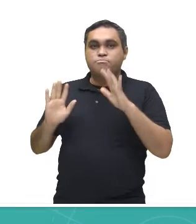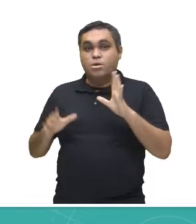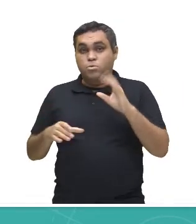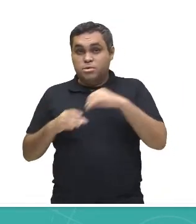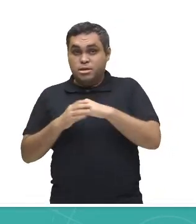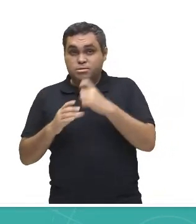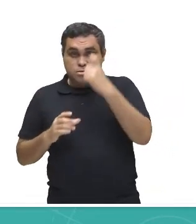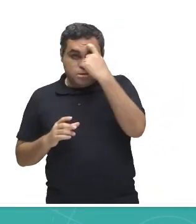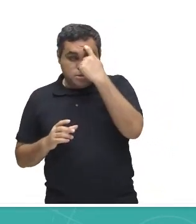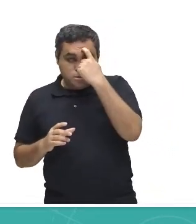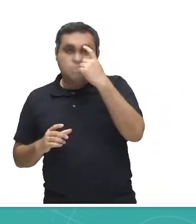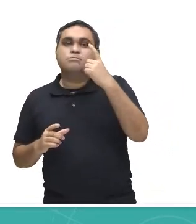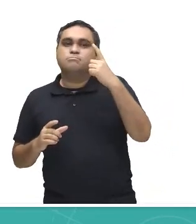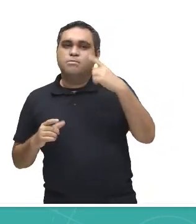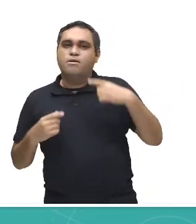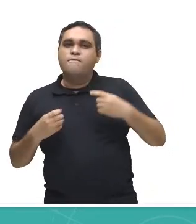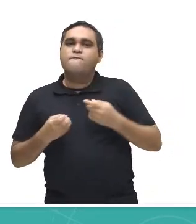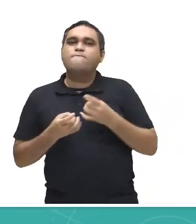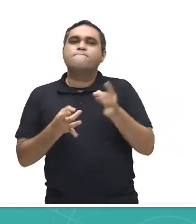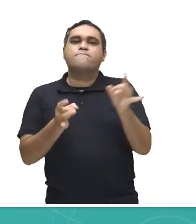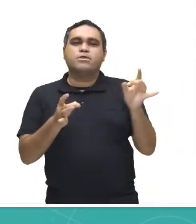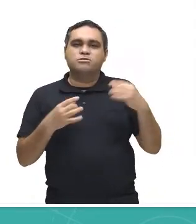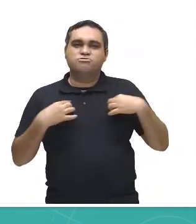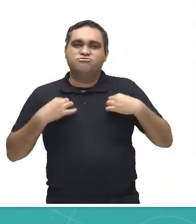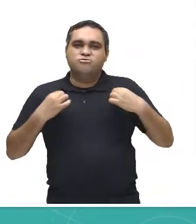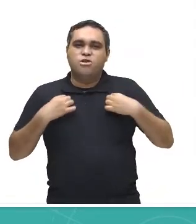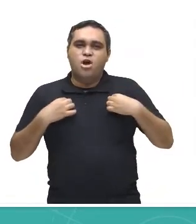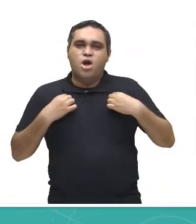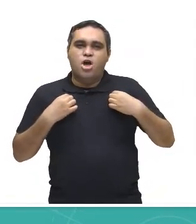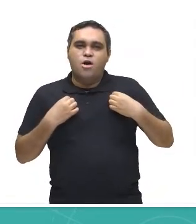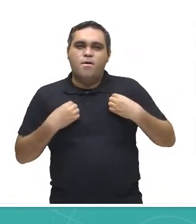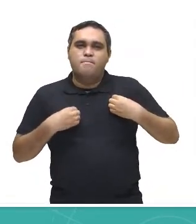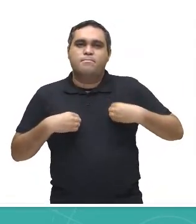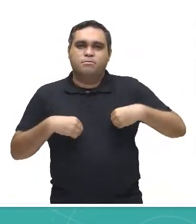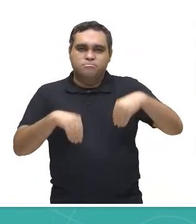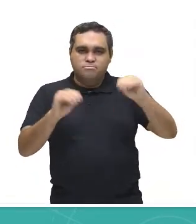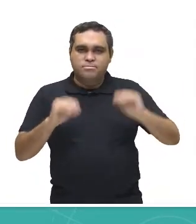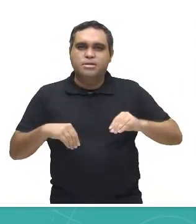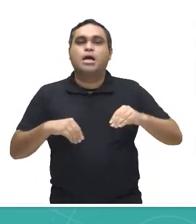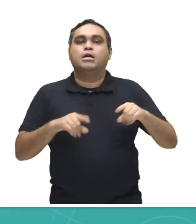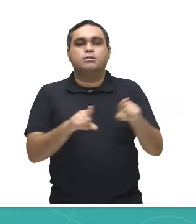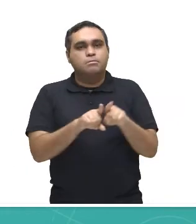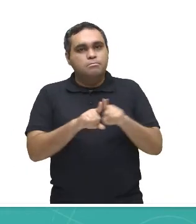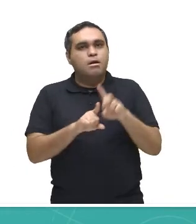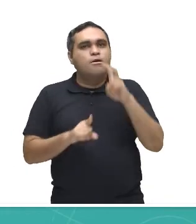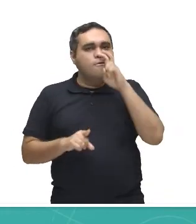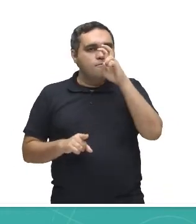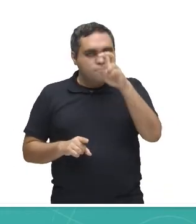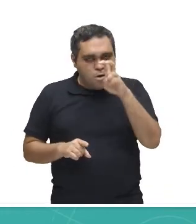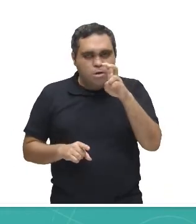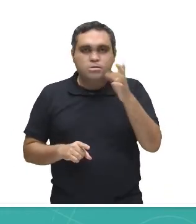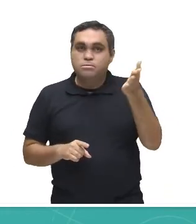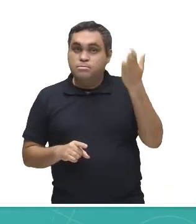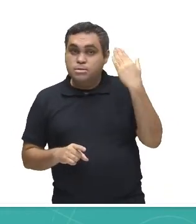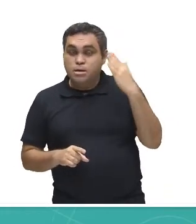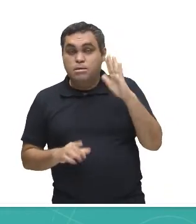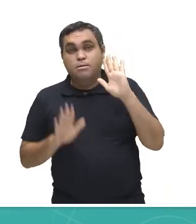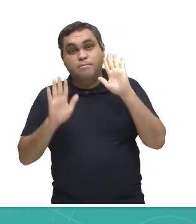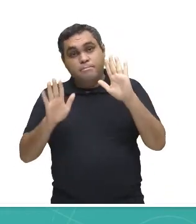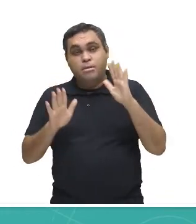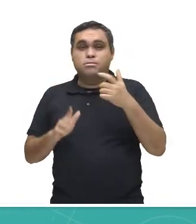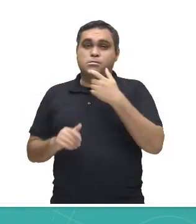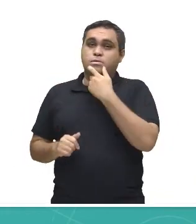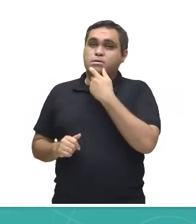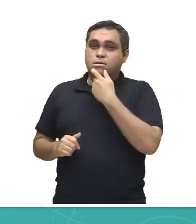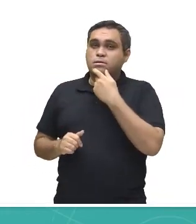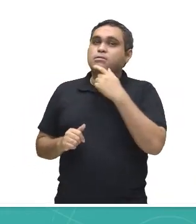indústria bastante ativa, bastante fortalecida. Os tecidos indianos tinham sua força também dentro do comércio internacional. Mas a partir do